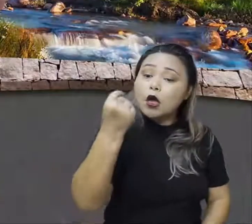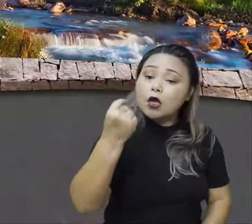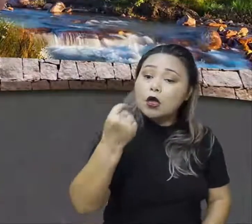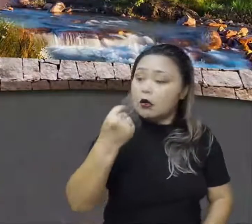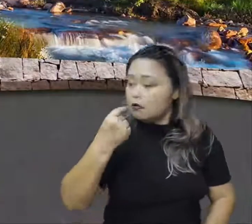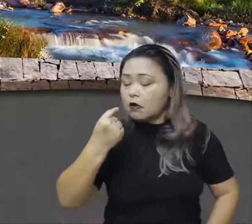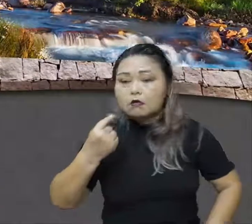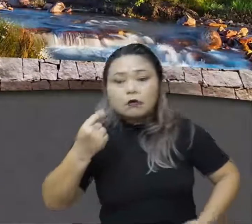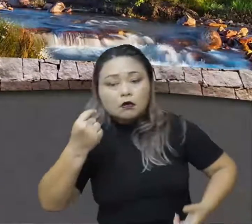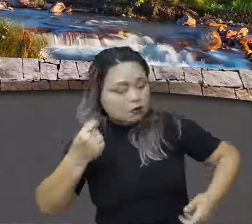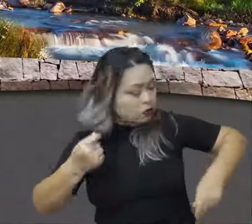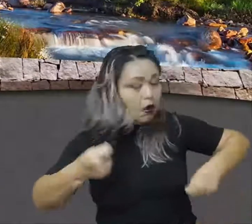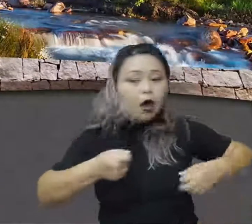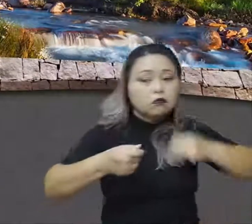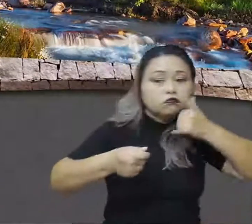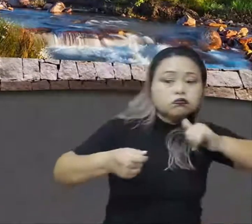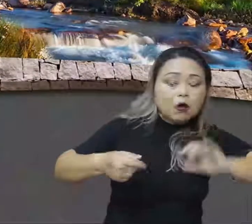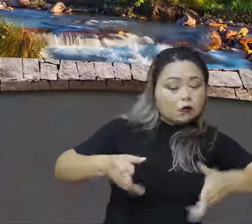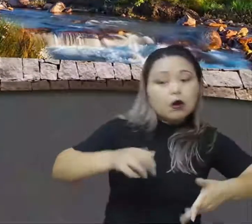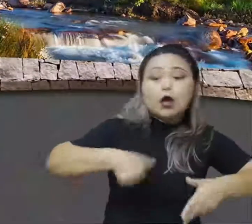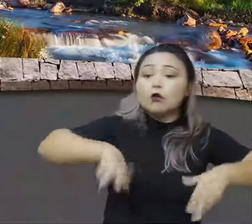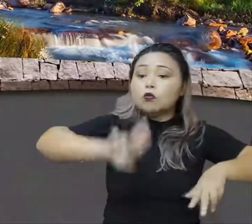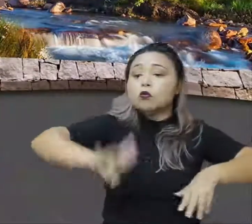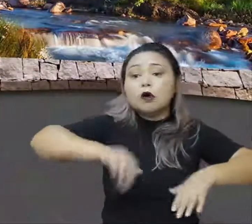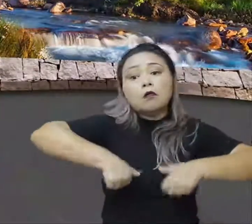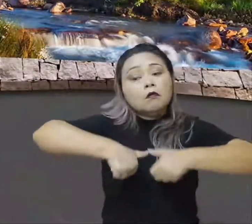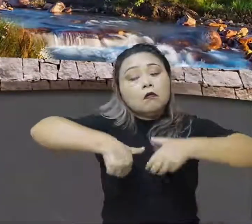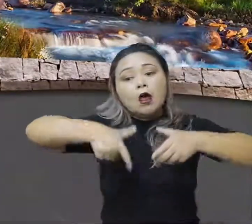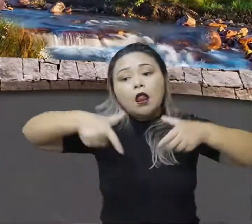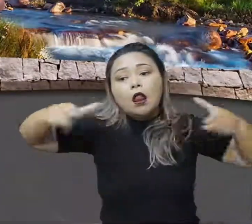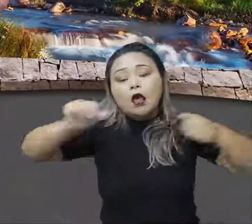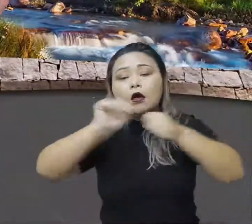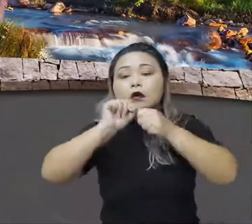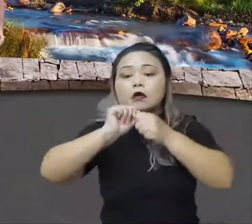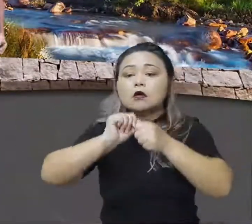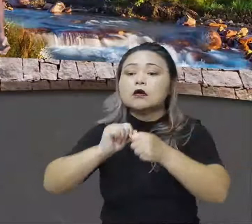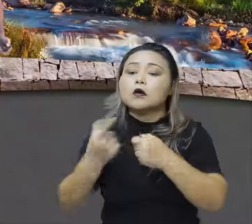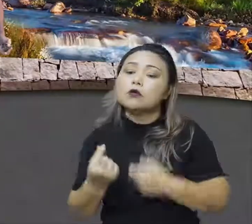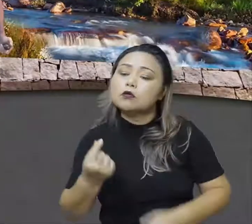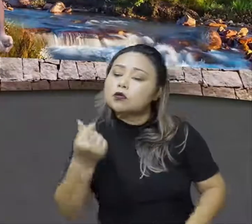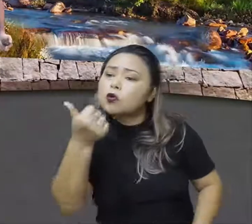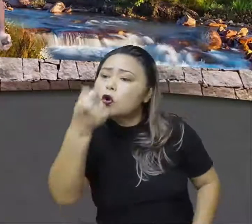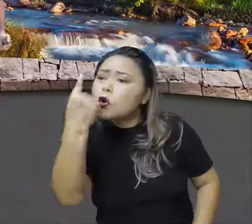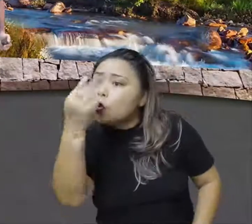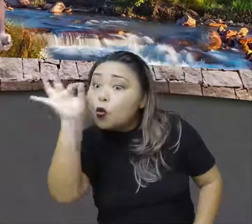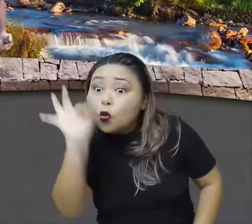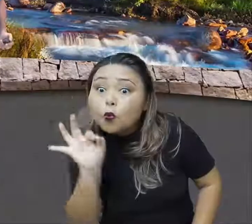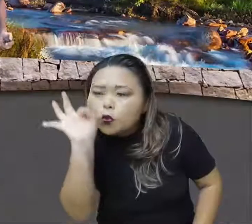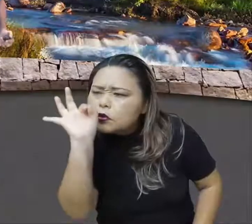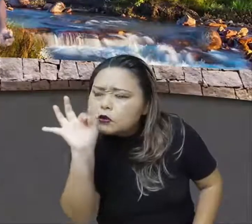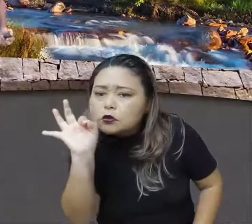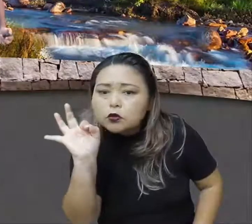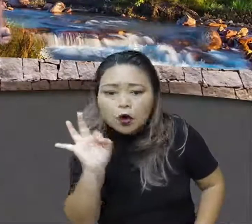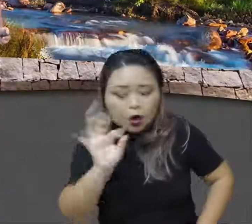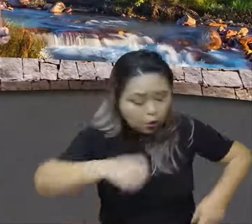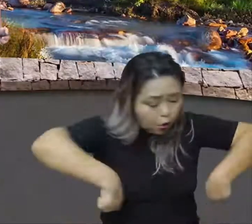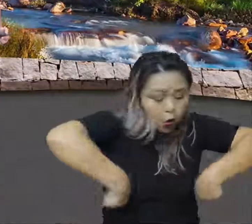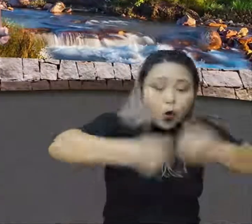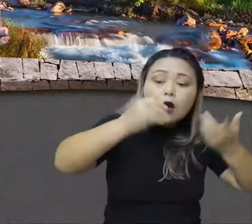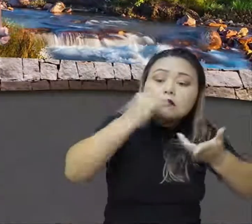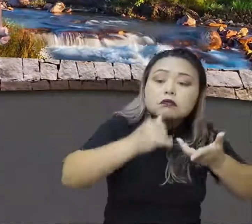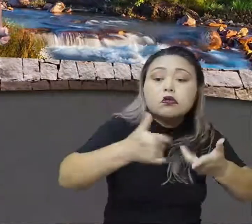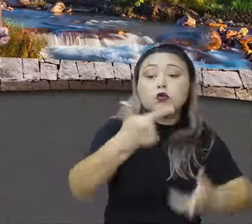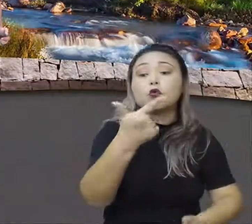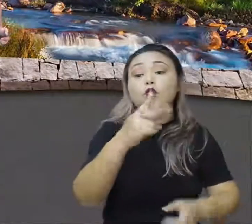está crescendo, o consumo de energia vai crescendo. Se a economia cresce 1%, o consumo de energia